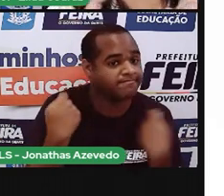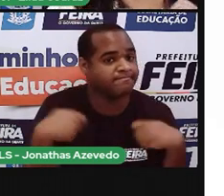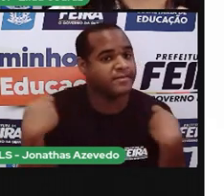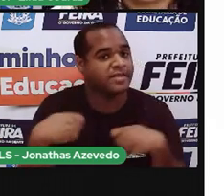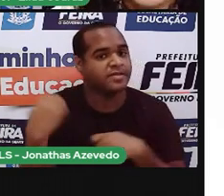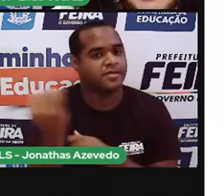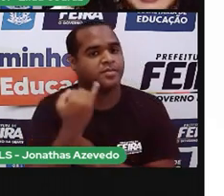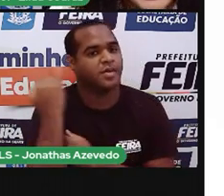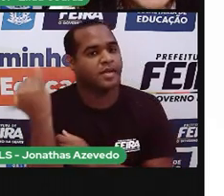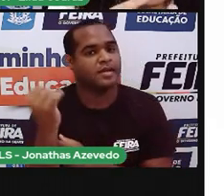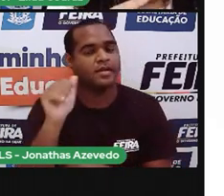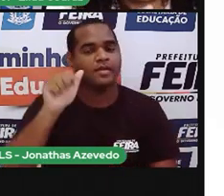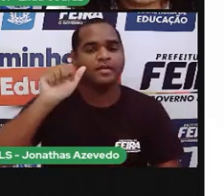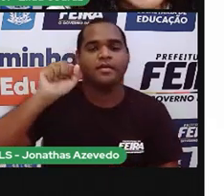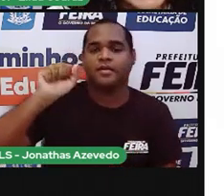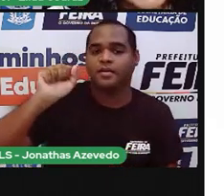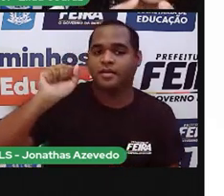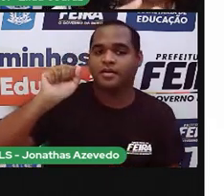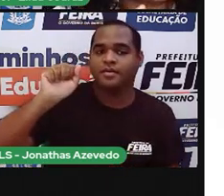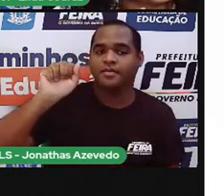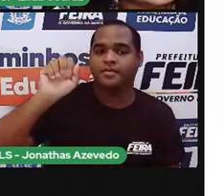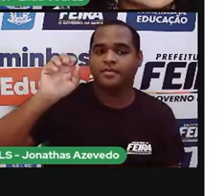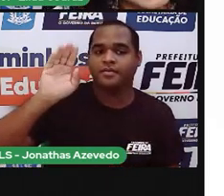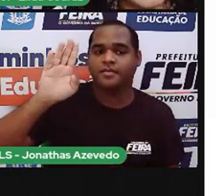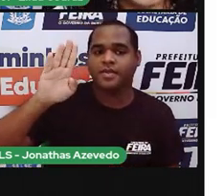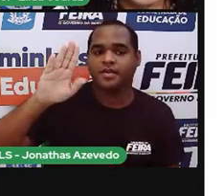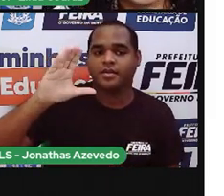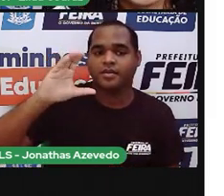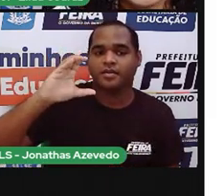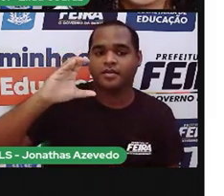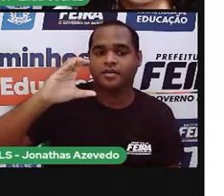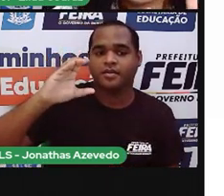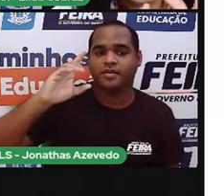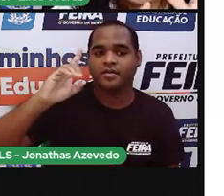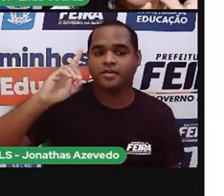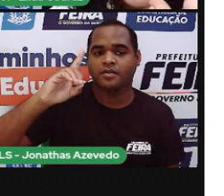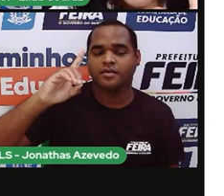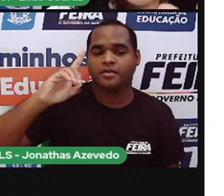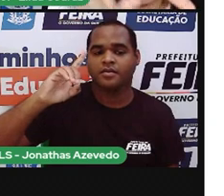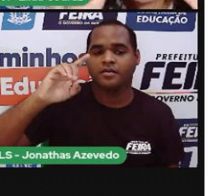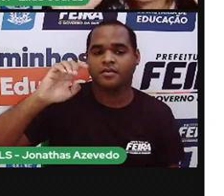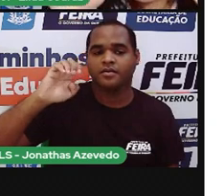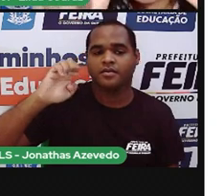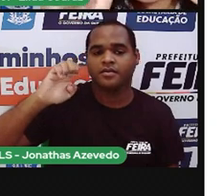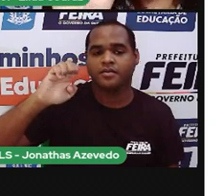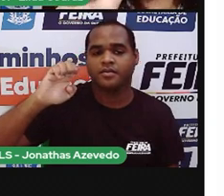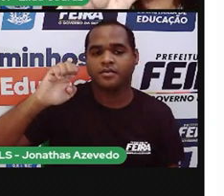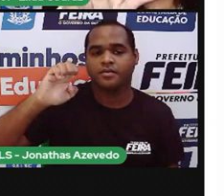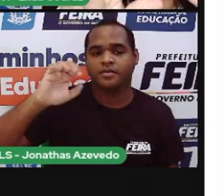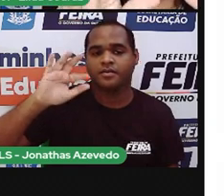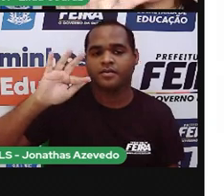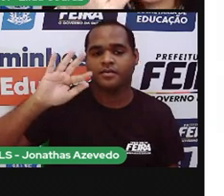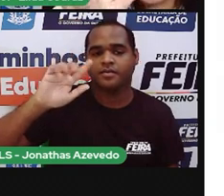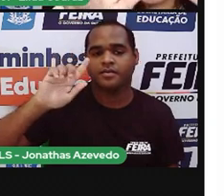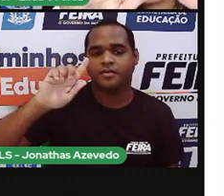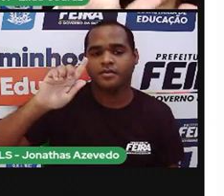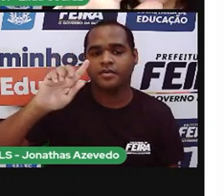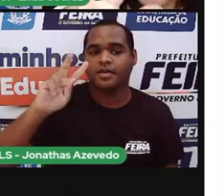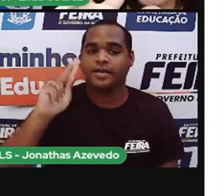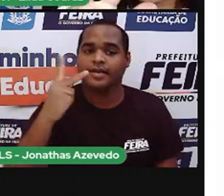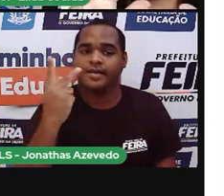só: A, B, C, D, E, F,